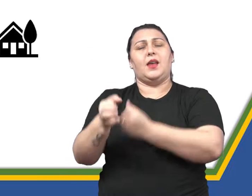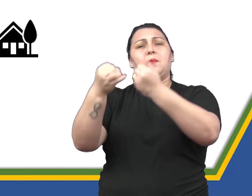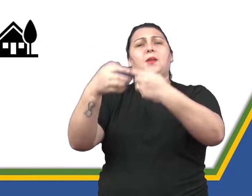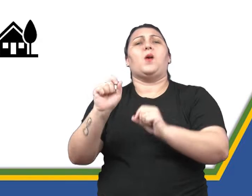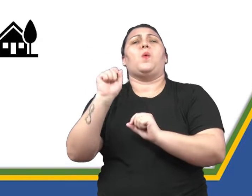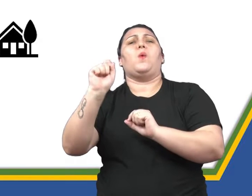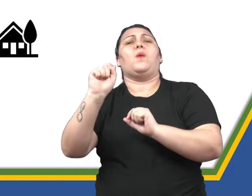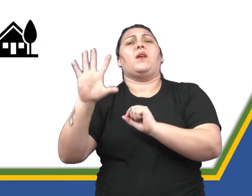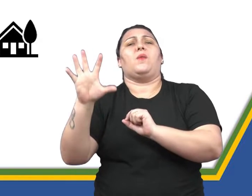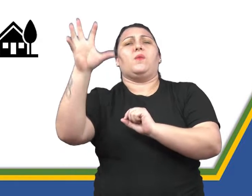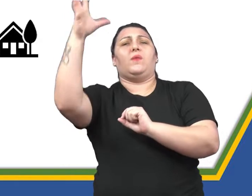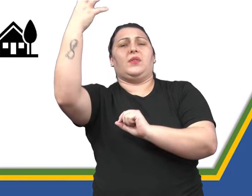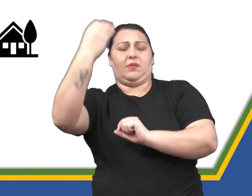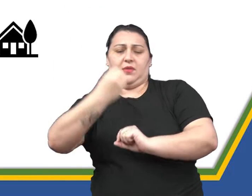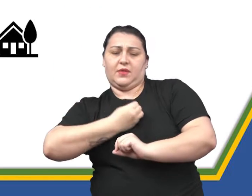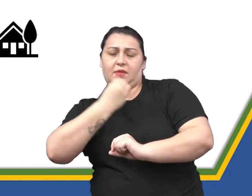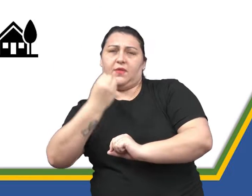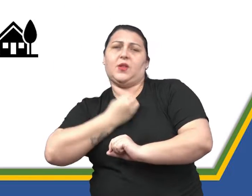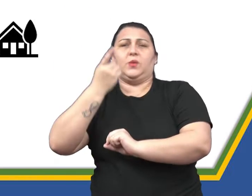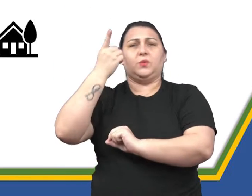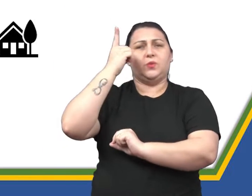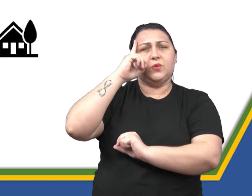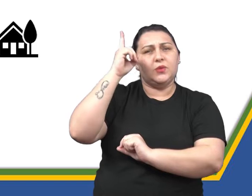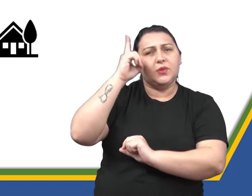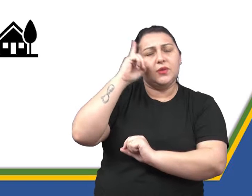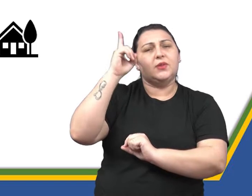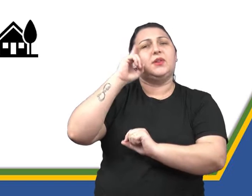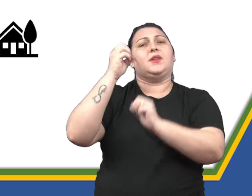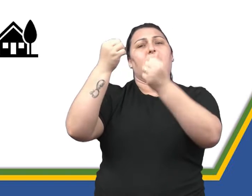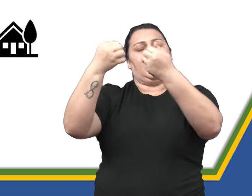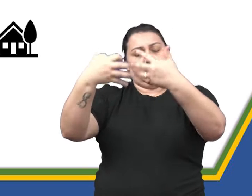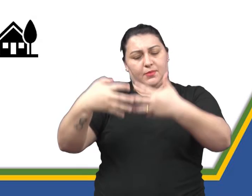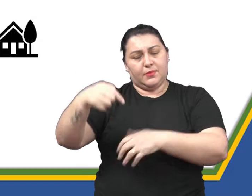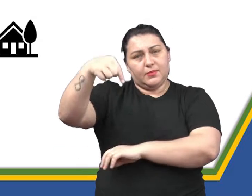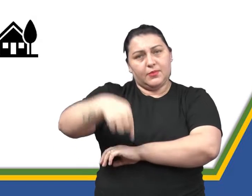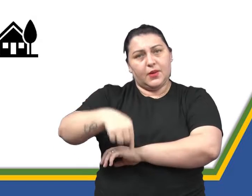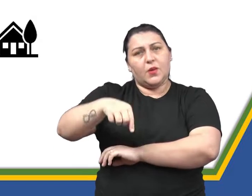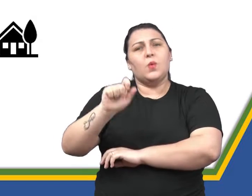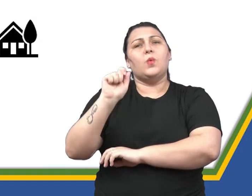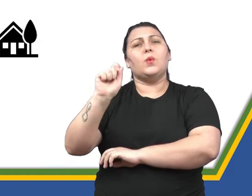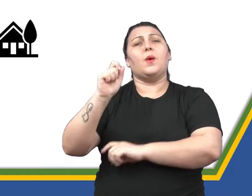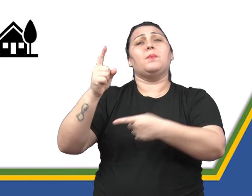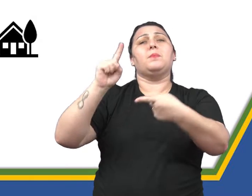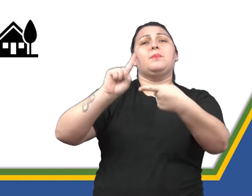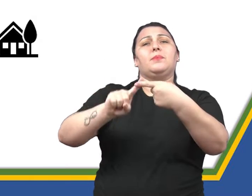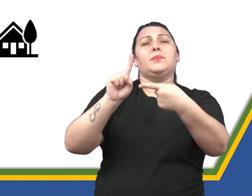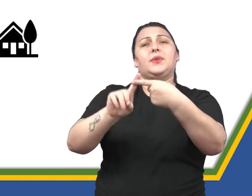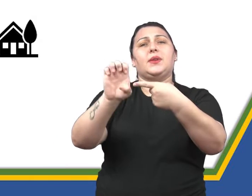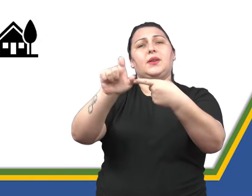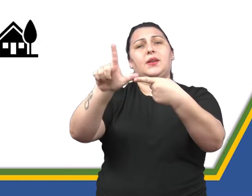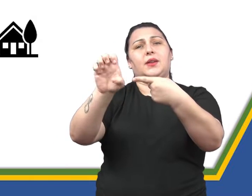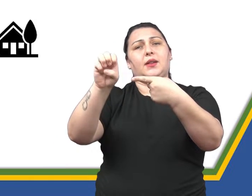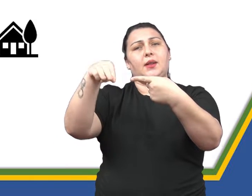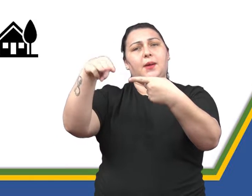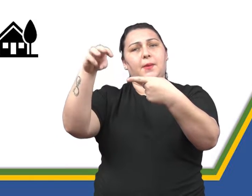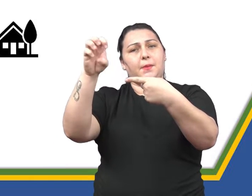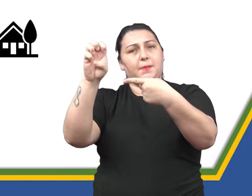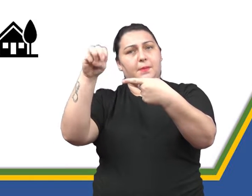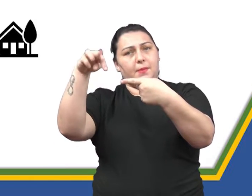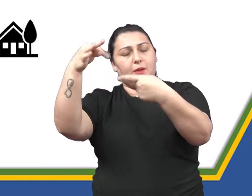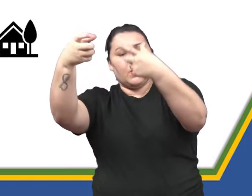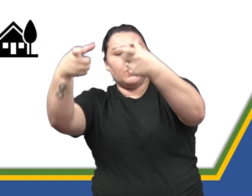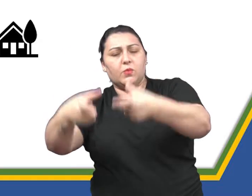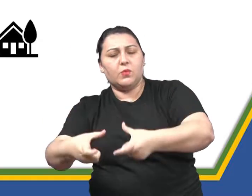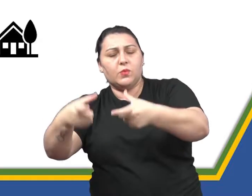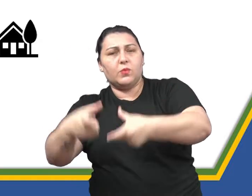gente relembra aqui todos os elementos que fazem parte da narrativa. O primeiro elemento é o espaço, quer dizer